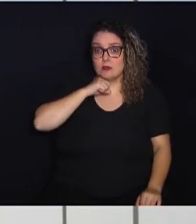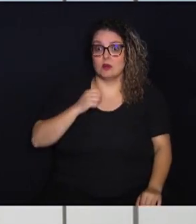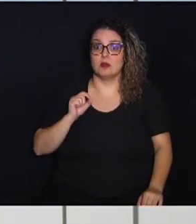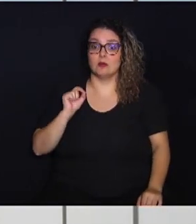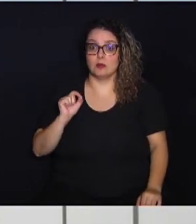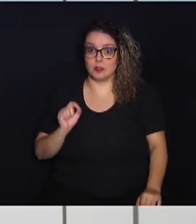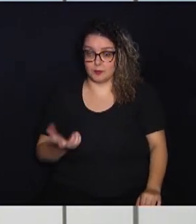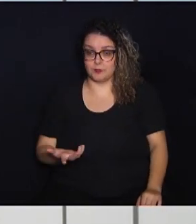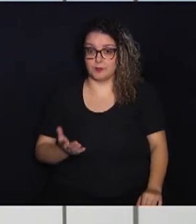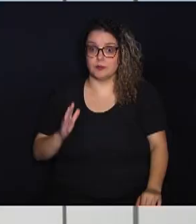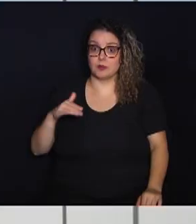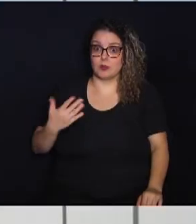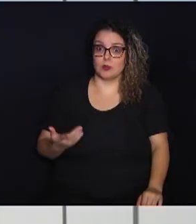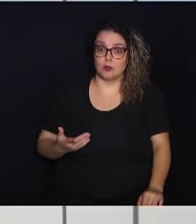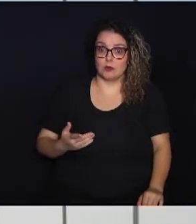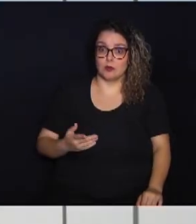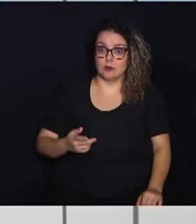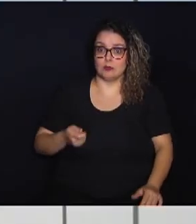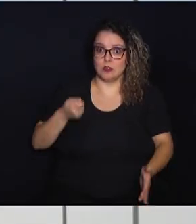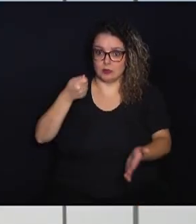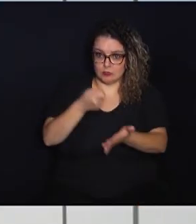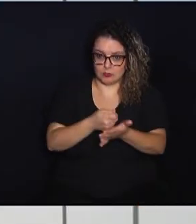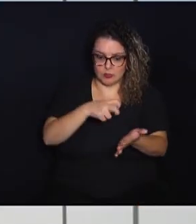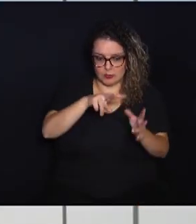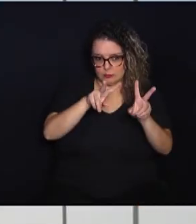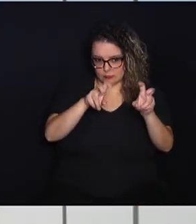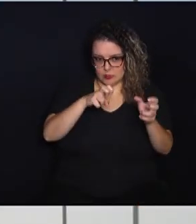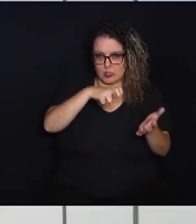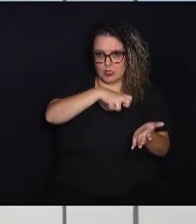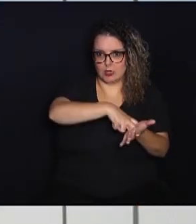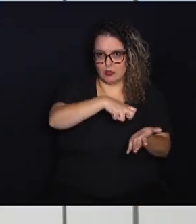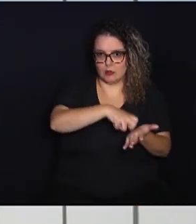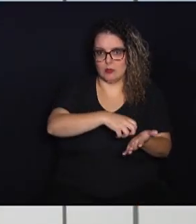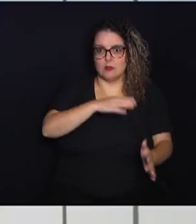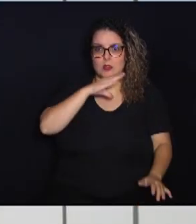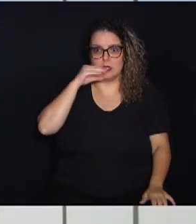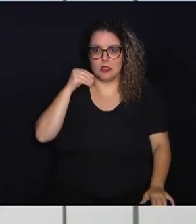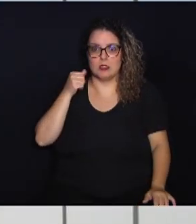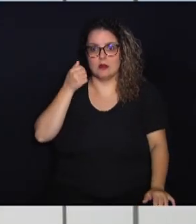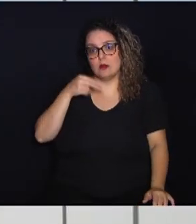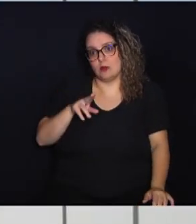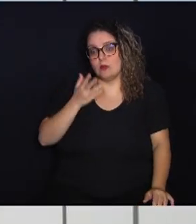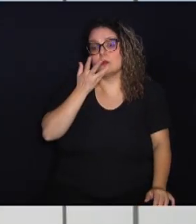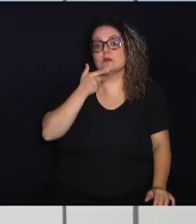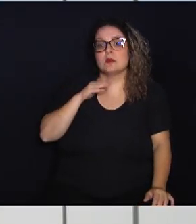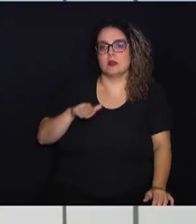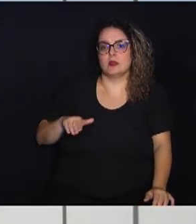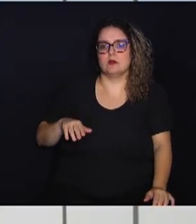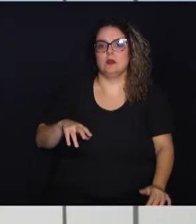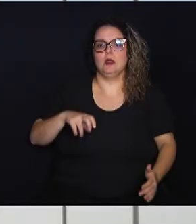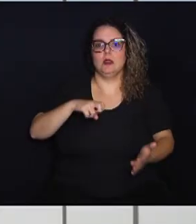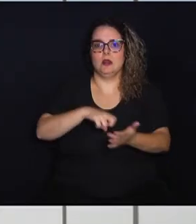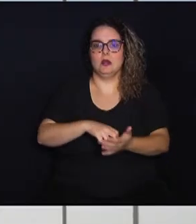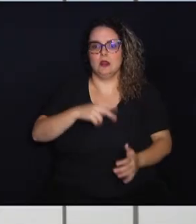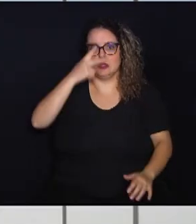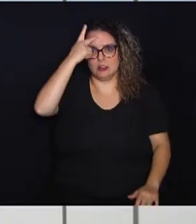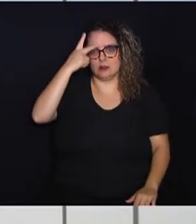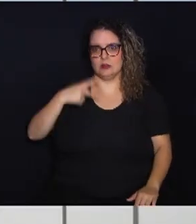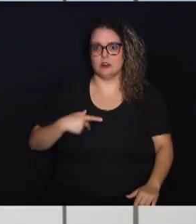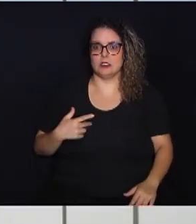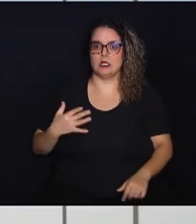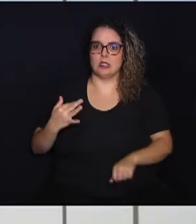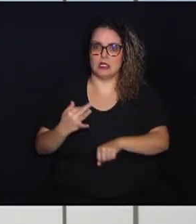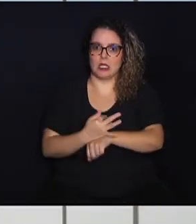você for impor um castigo, vamos dizer, um castigo para esse adolescente ou para essa criança, imponha um castigo que você tolere, que